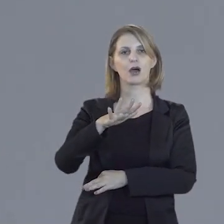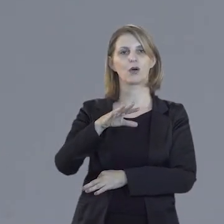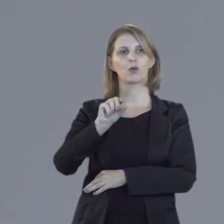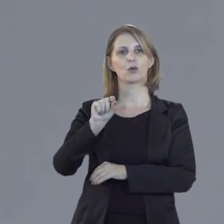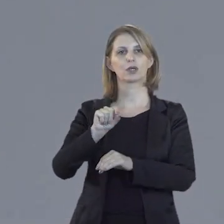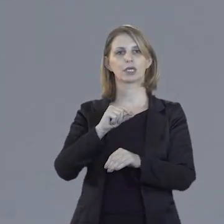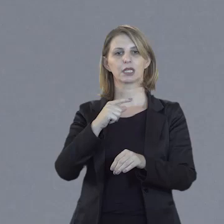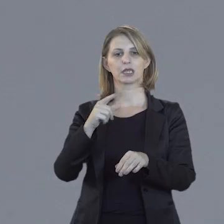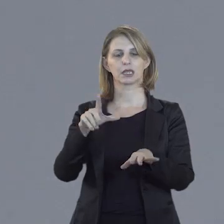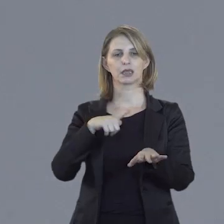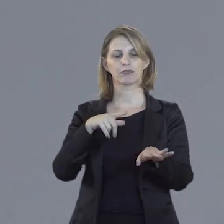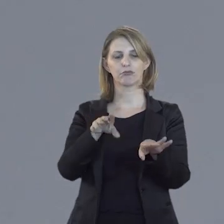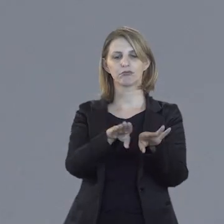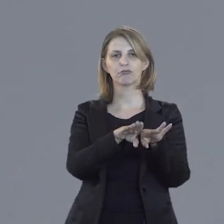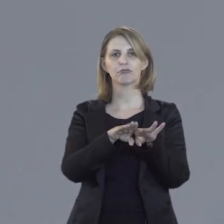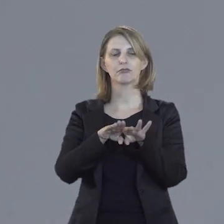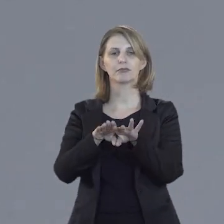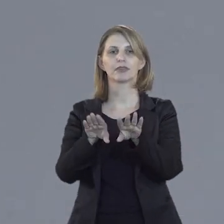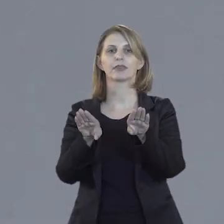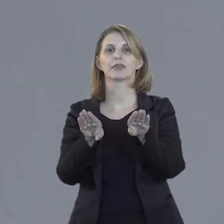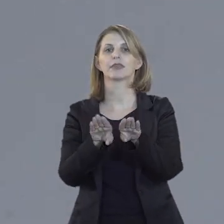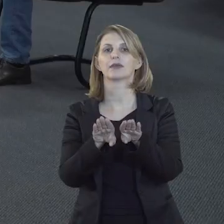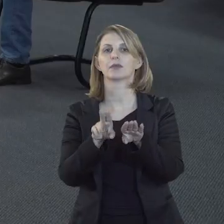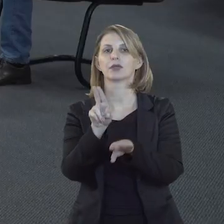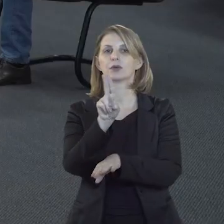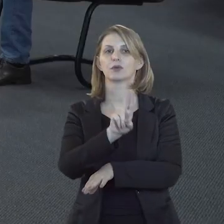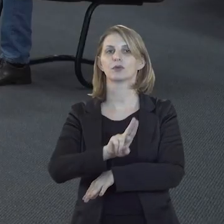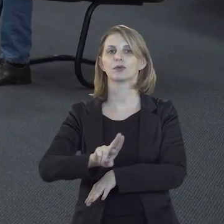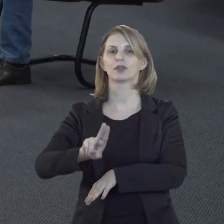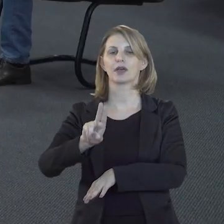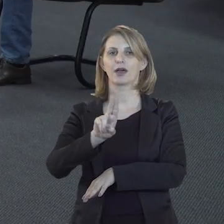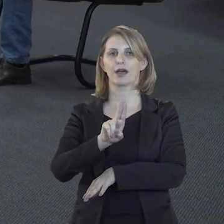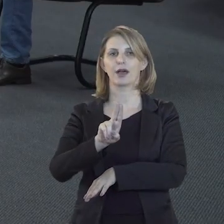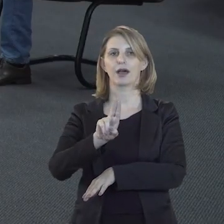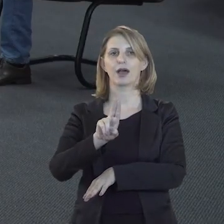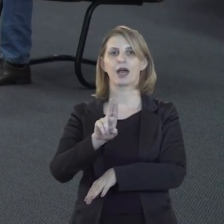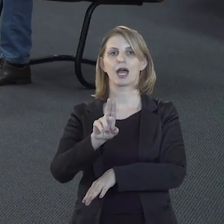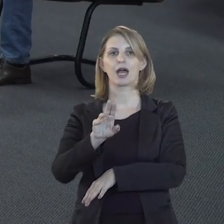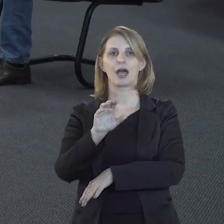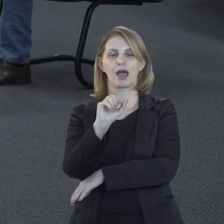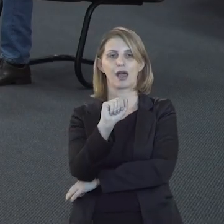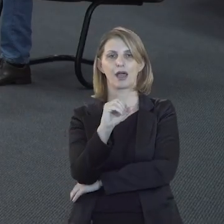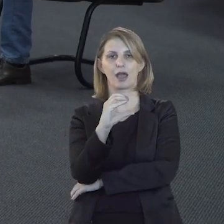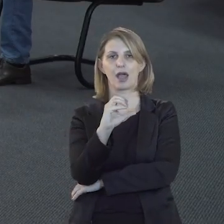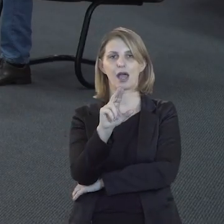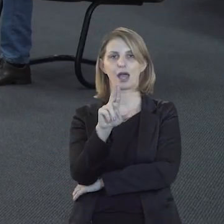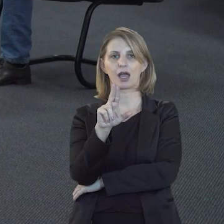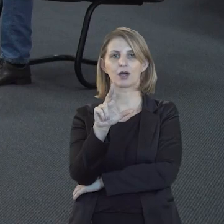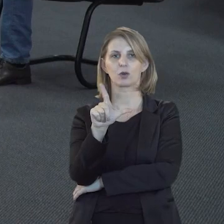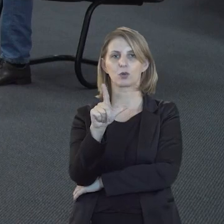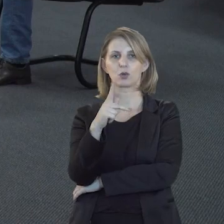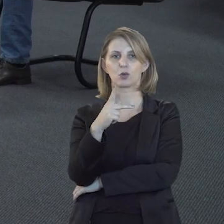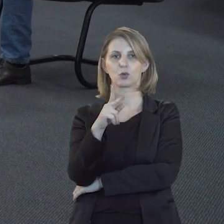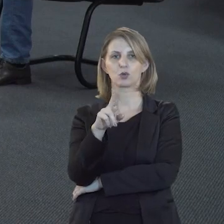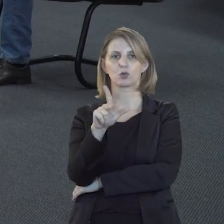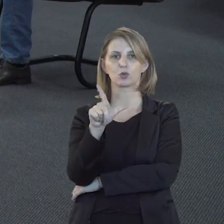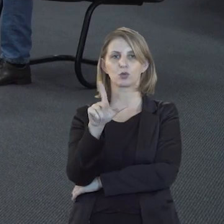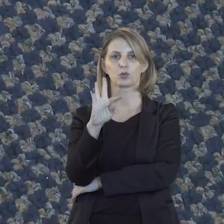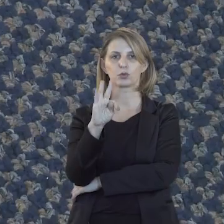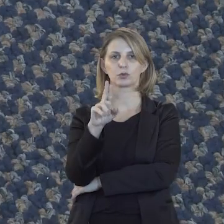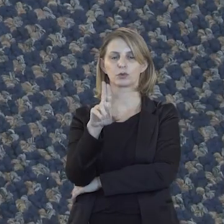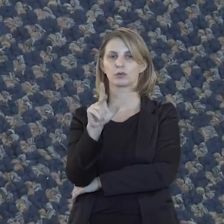floral, que vai trazer todo esse equilíbrio. Podemos também utilizar de auriculoterapia, acupuntura, ou